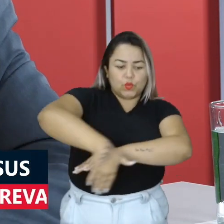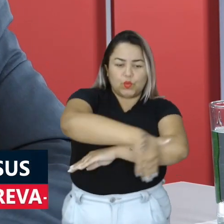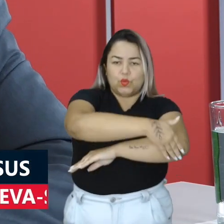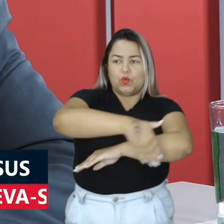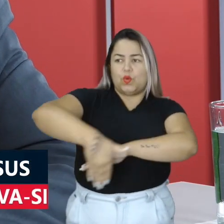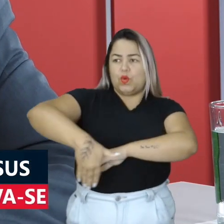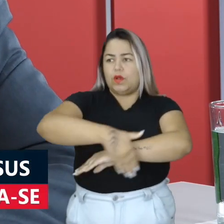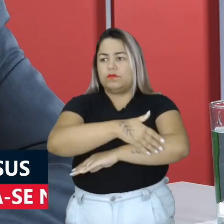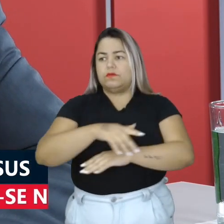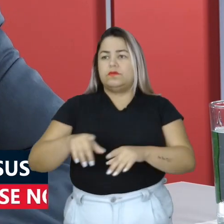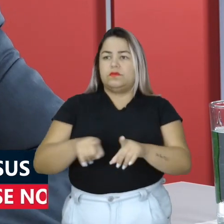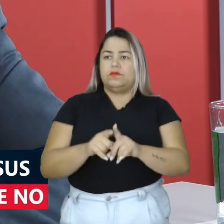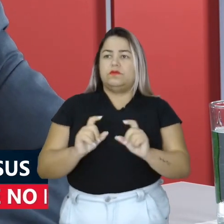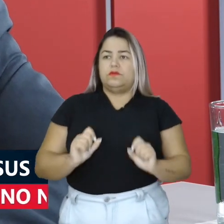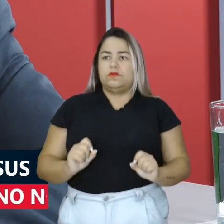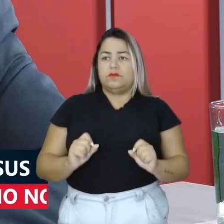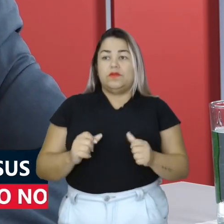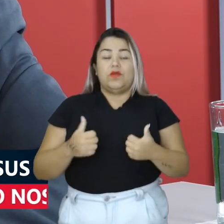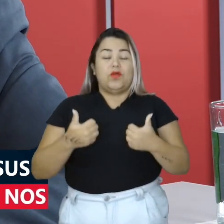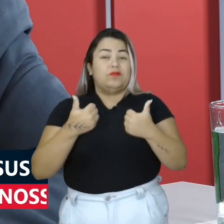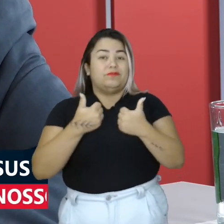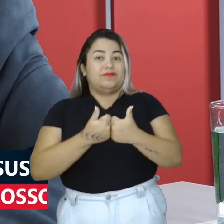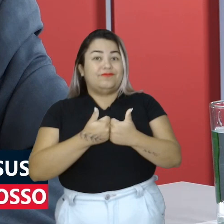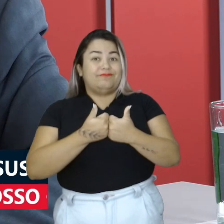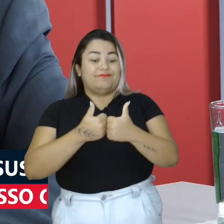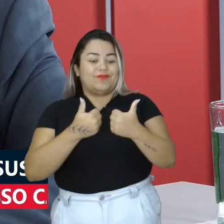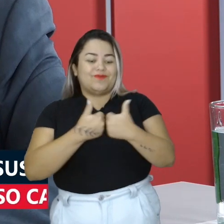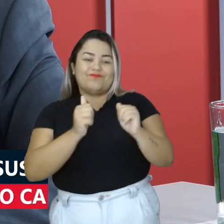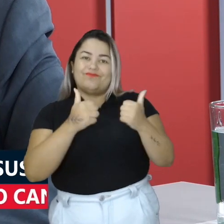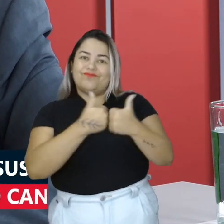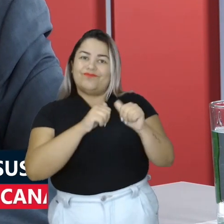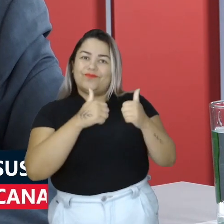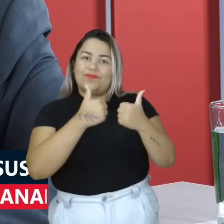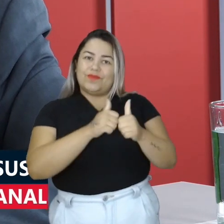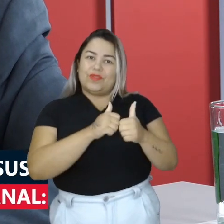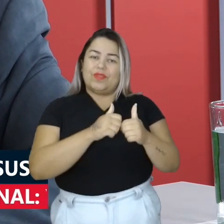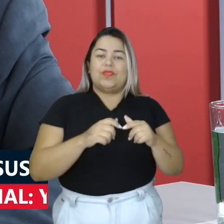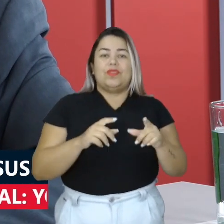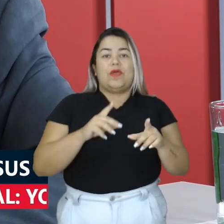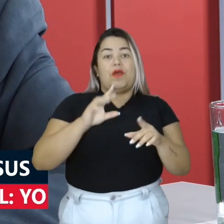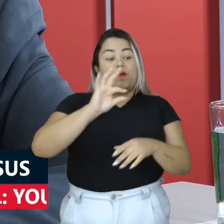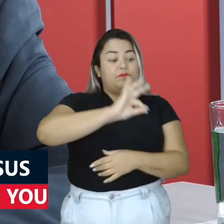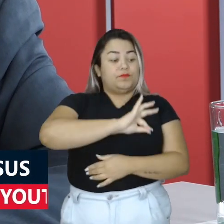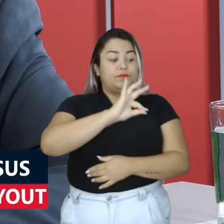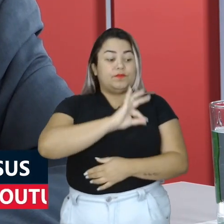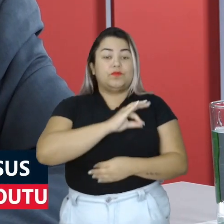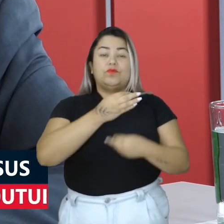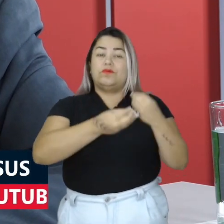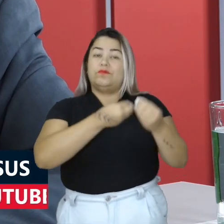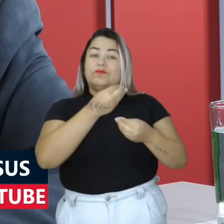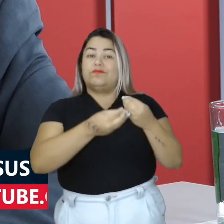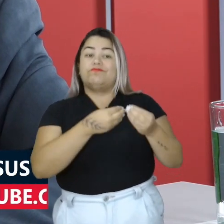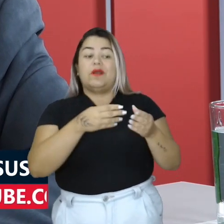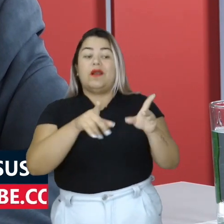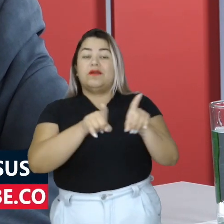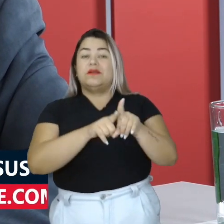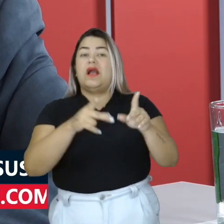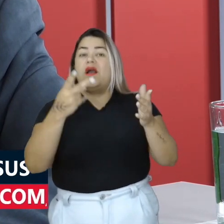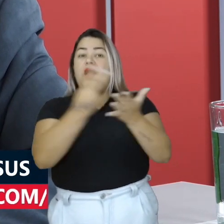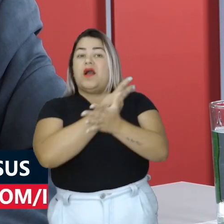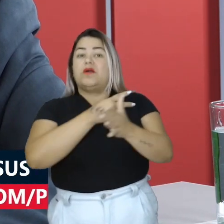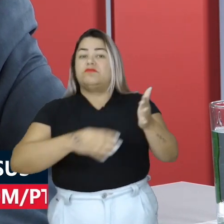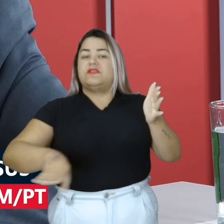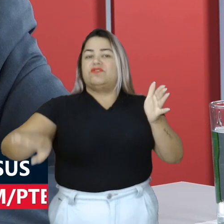de trás de um fusquinha da polícia. É como ele chegava lá, no pronto-socorro, na emergência, né? Da